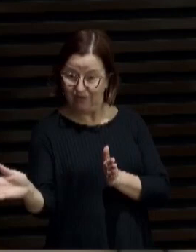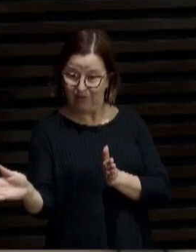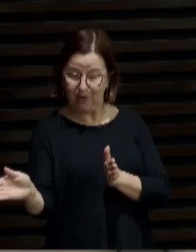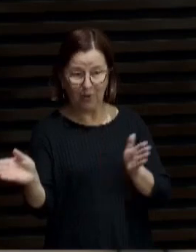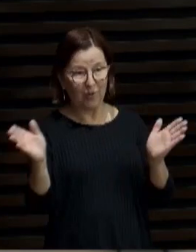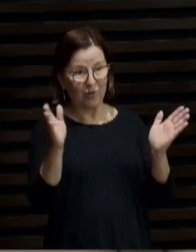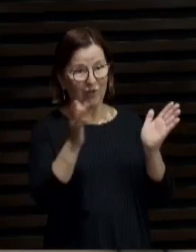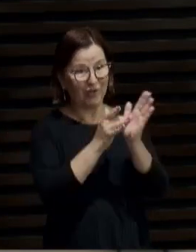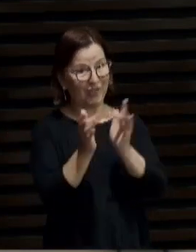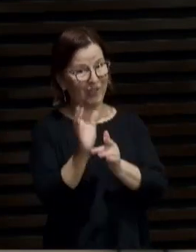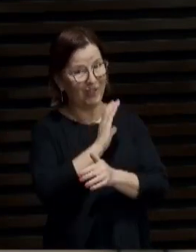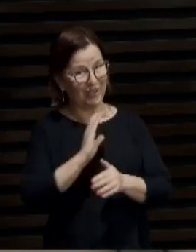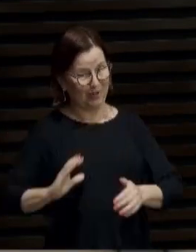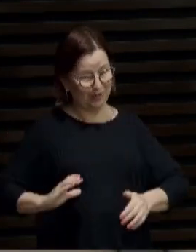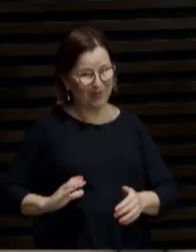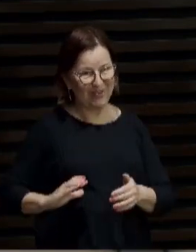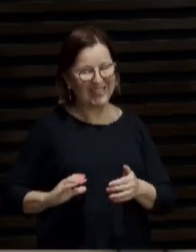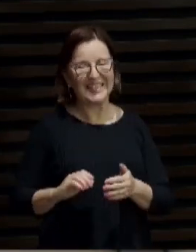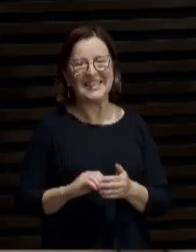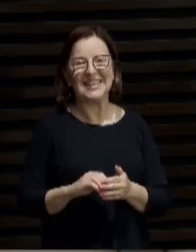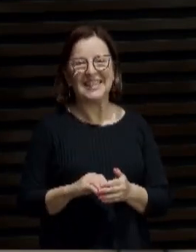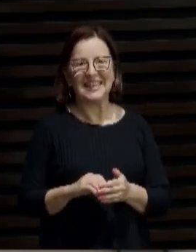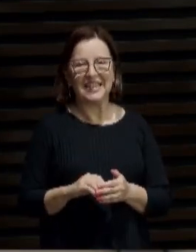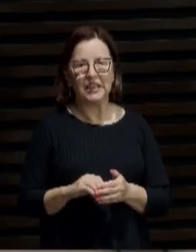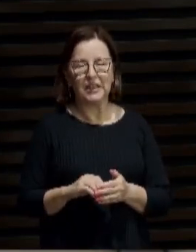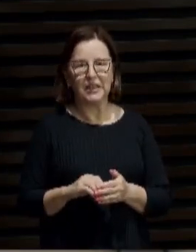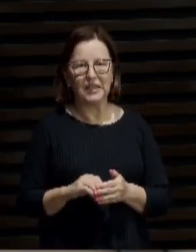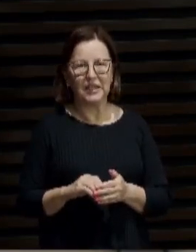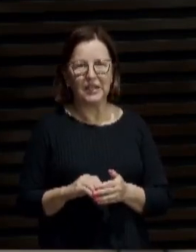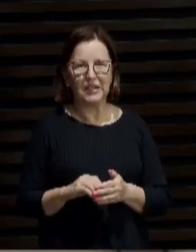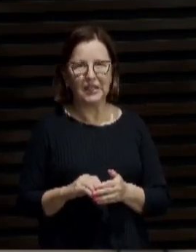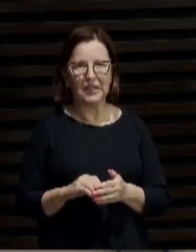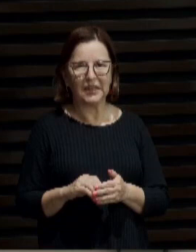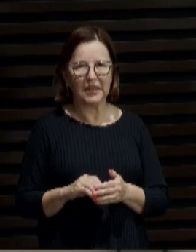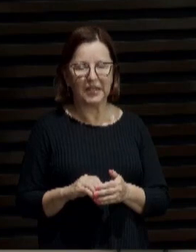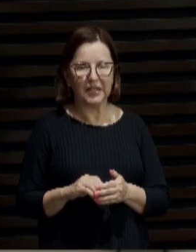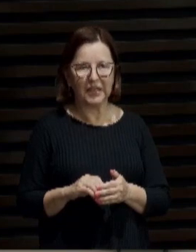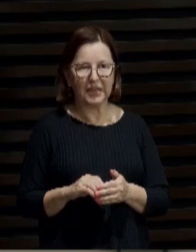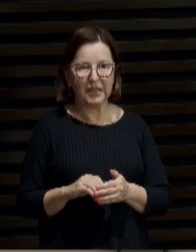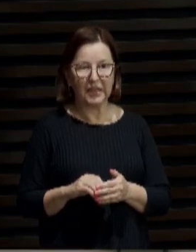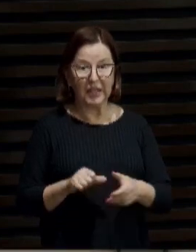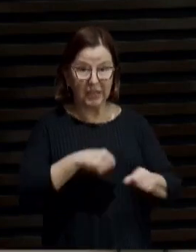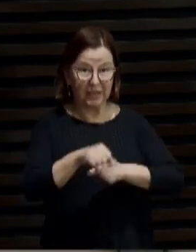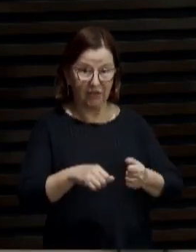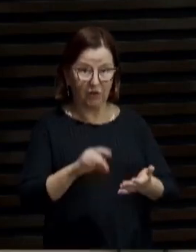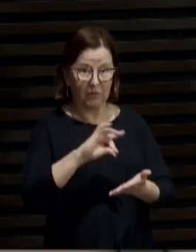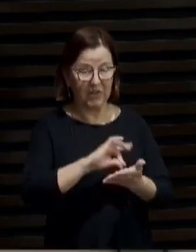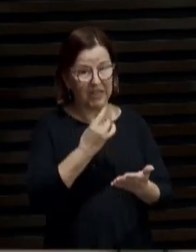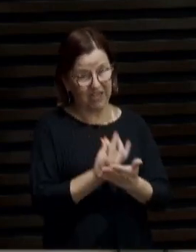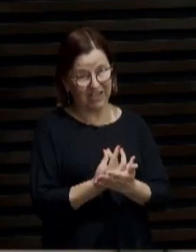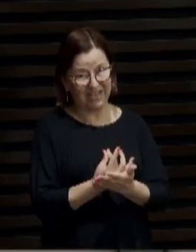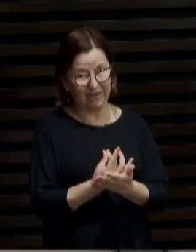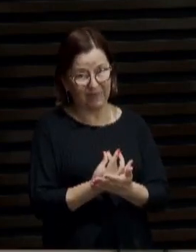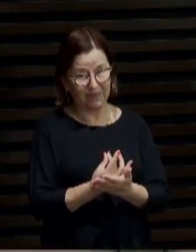o caminho, a verdade e a vida. É Cristo, né? Pervertendo-se e tornando-se herege, e seus seguidores eram chamados